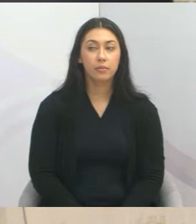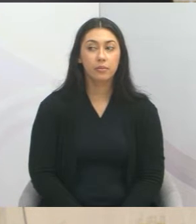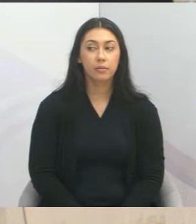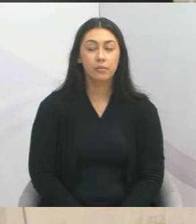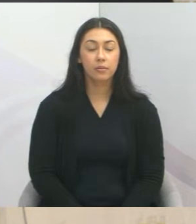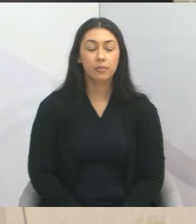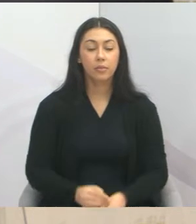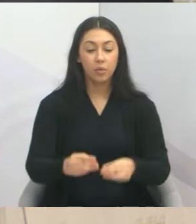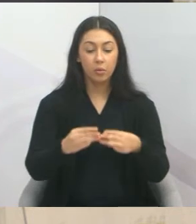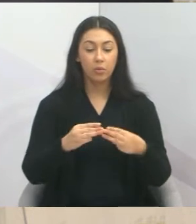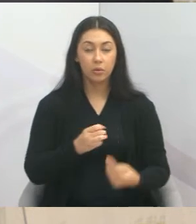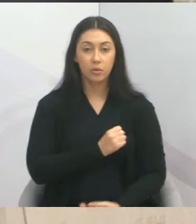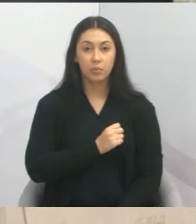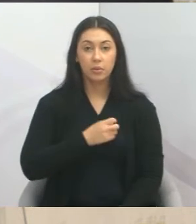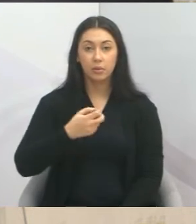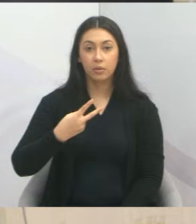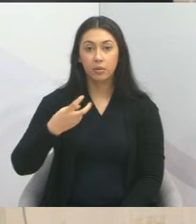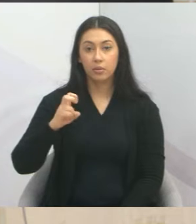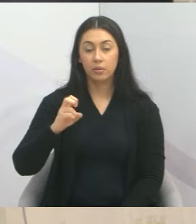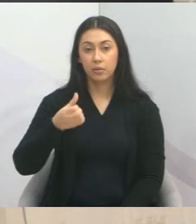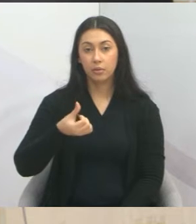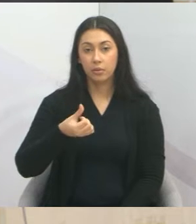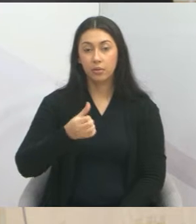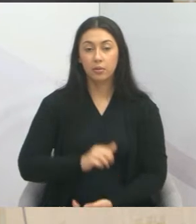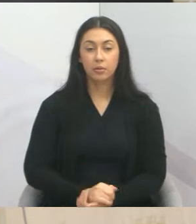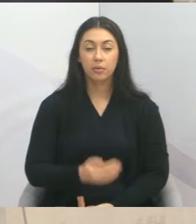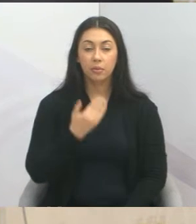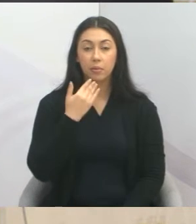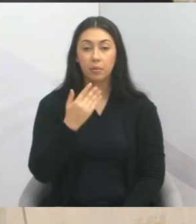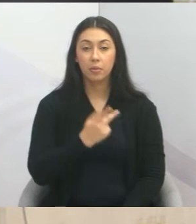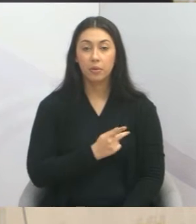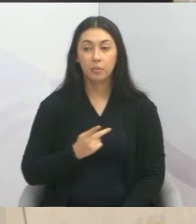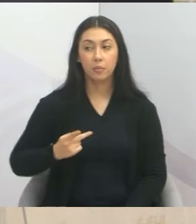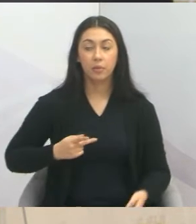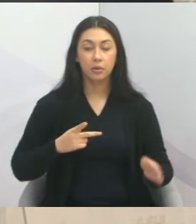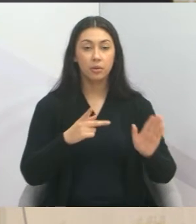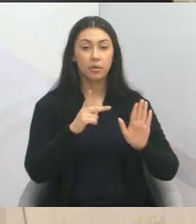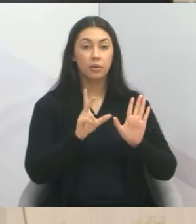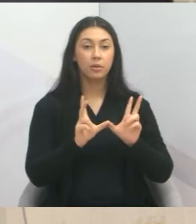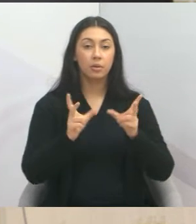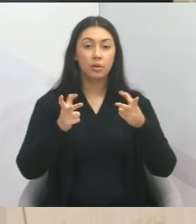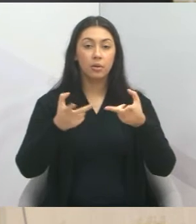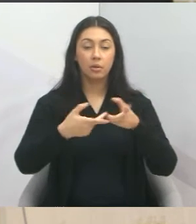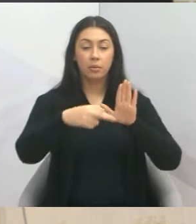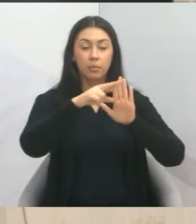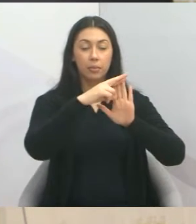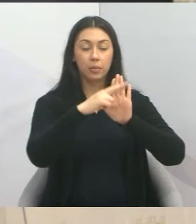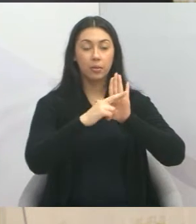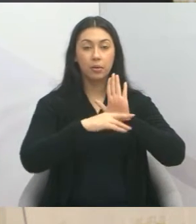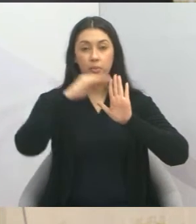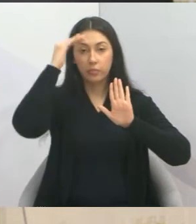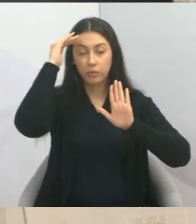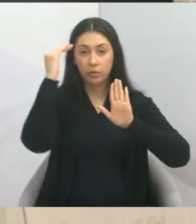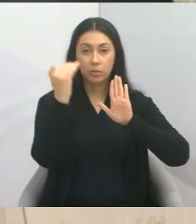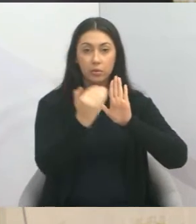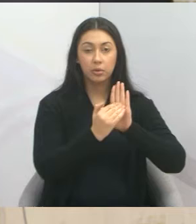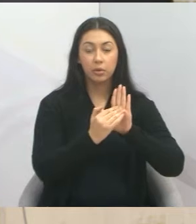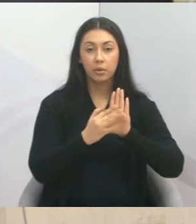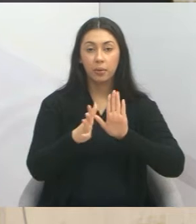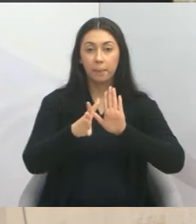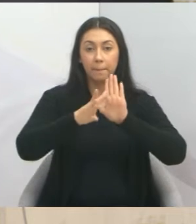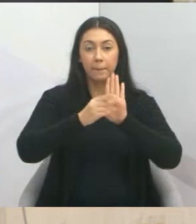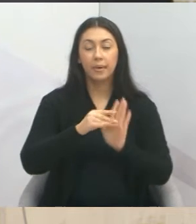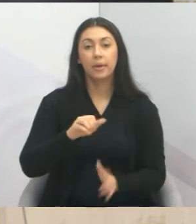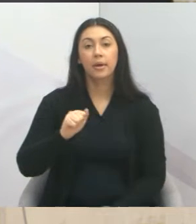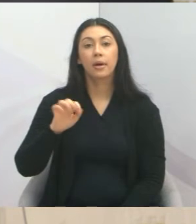mansão 156 2021 requeremos refletir o seu presente essa casa cumpridas as formalidades regimentais que